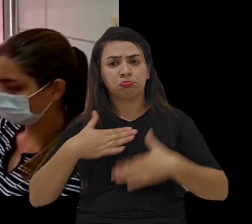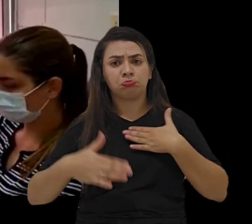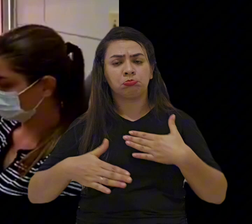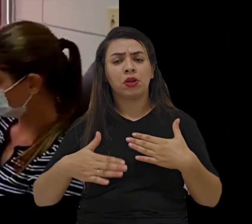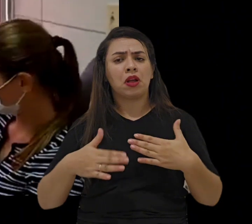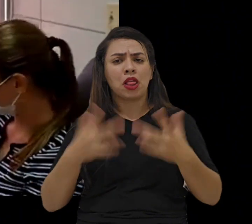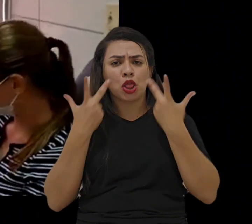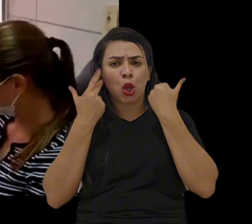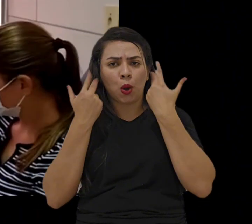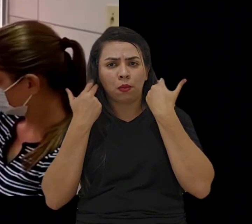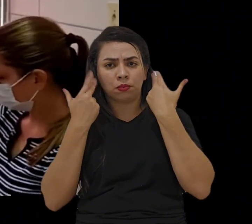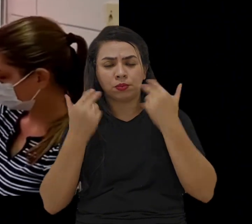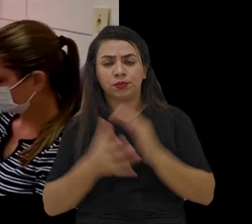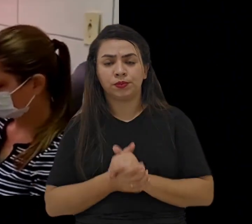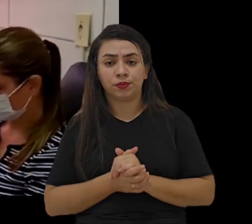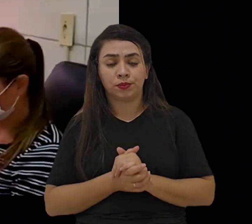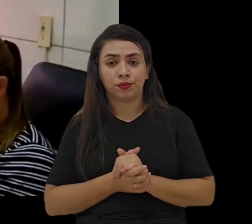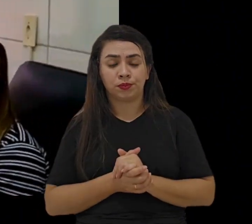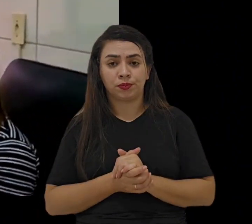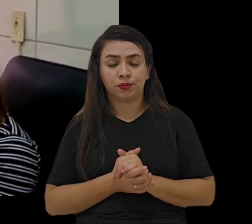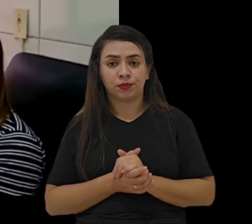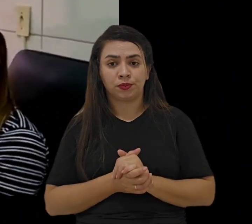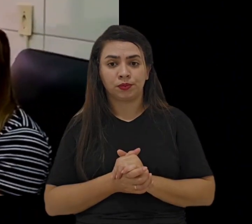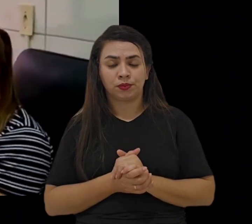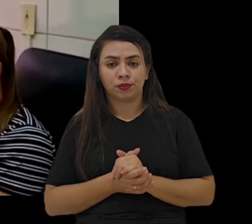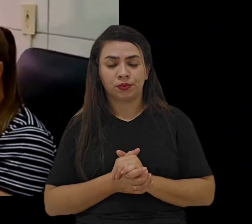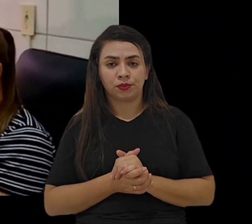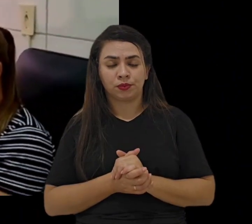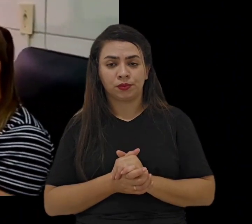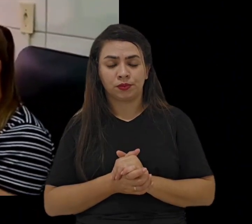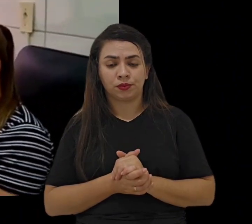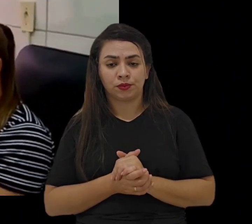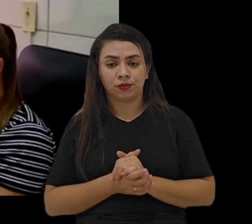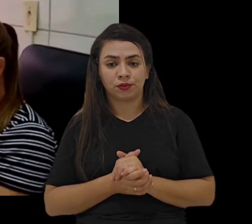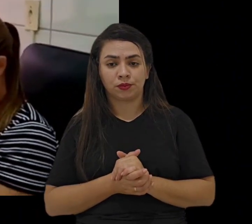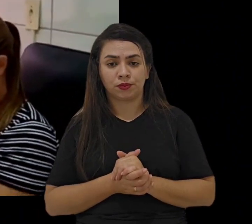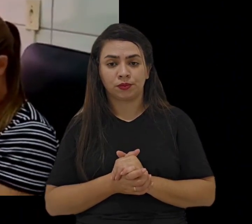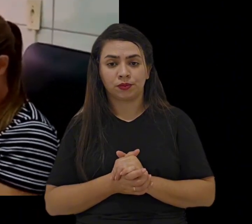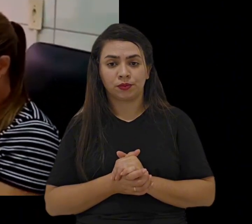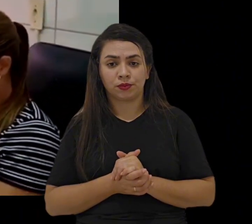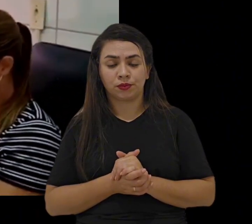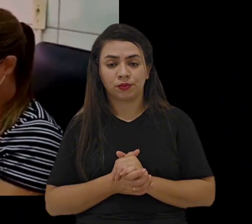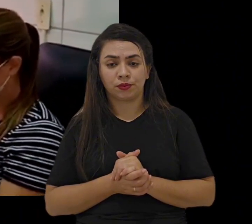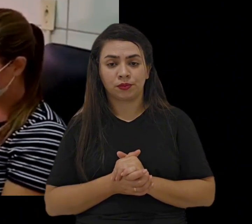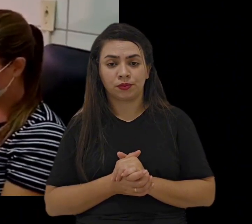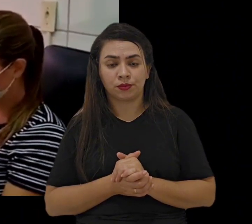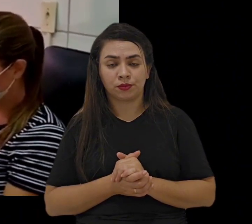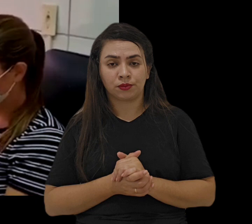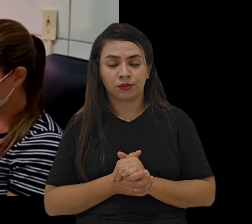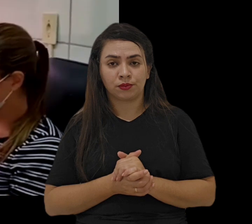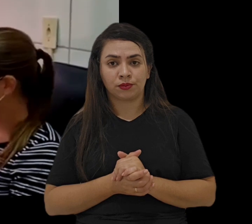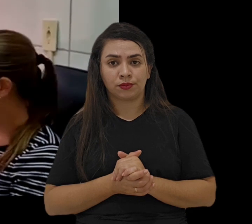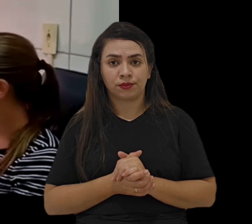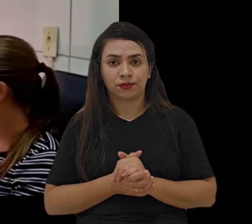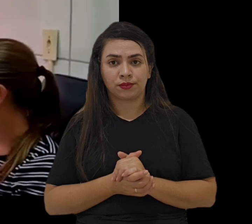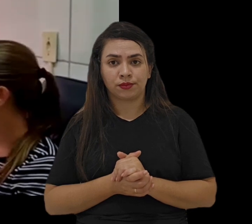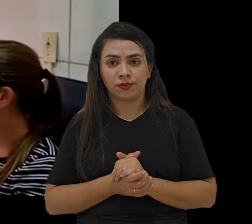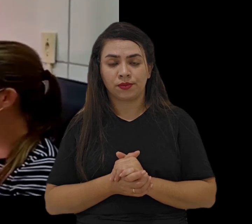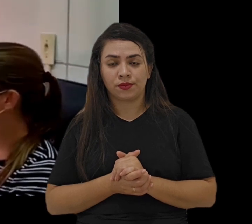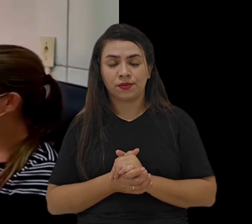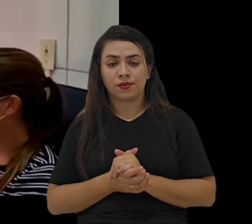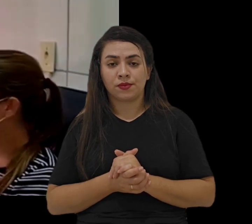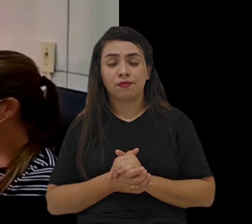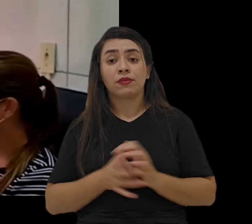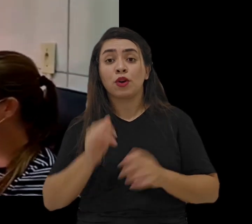sangue. Muito comum em idoso, gente, você funcionar na veia e de repente não vem o sangue. Tá?